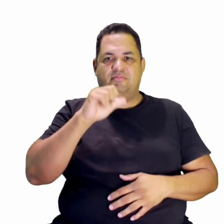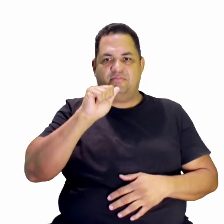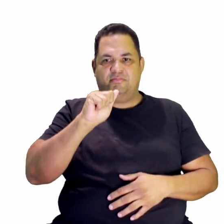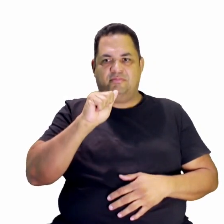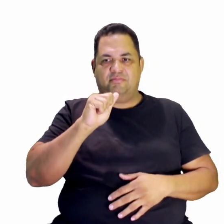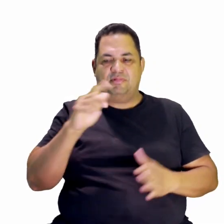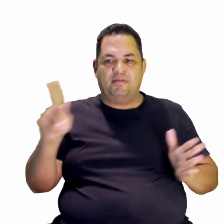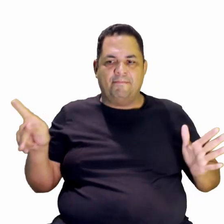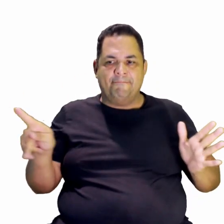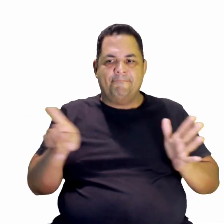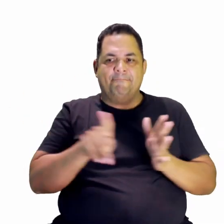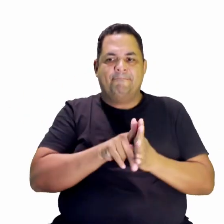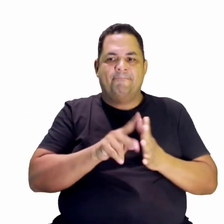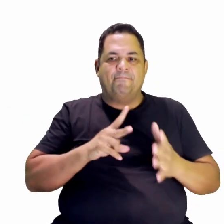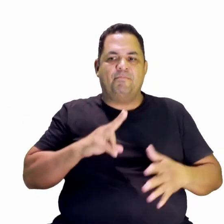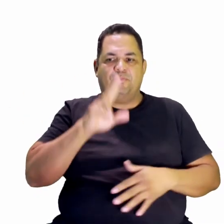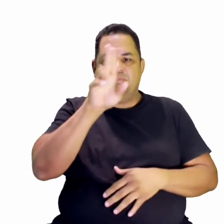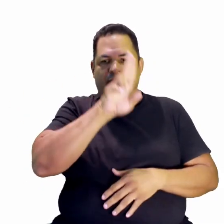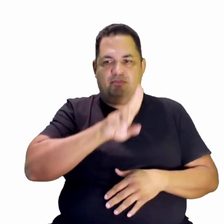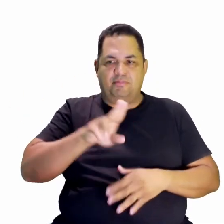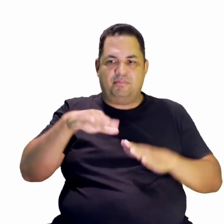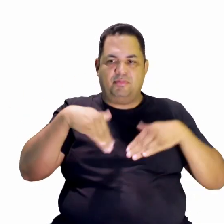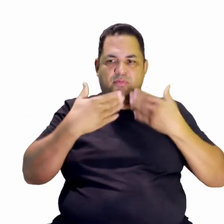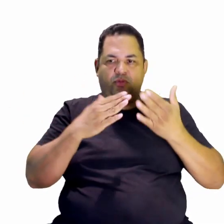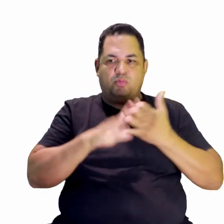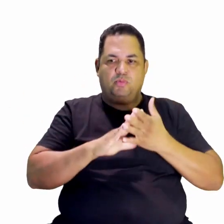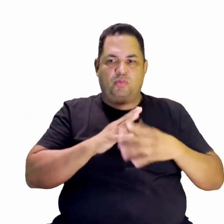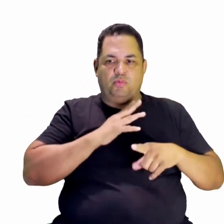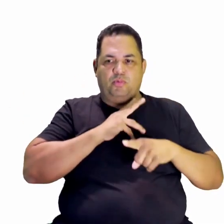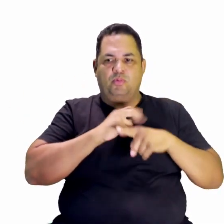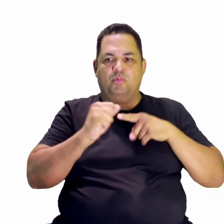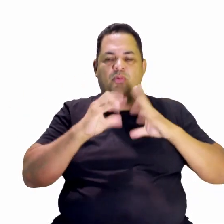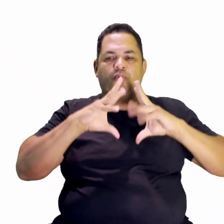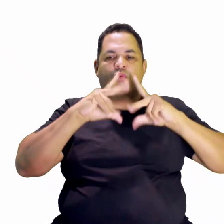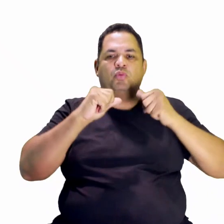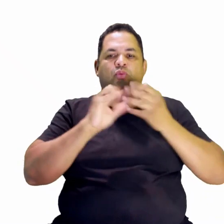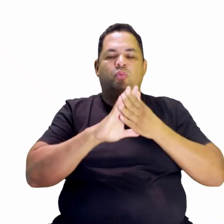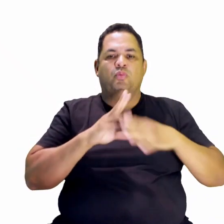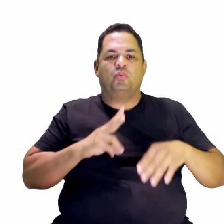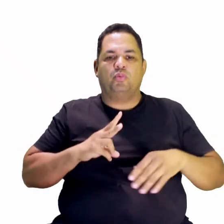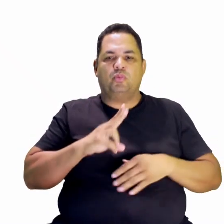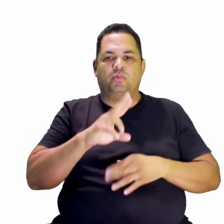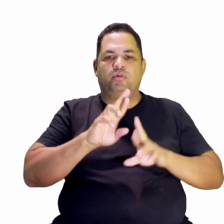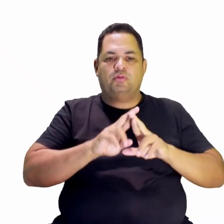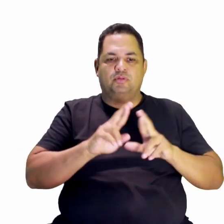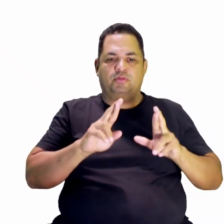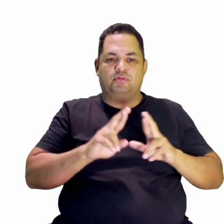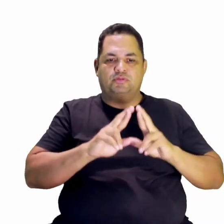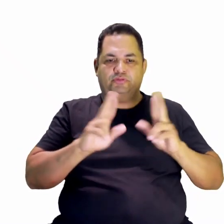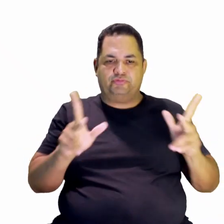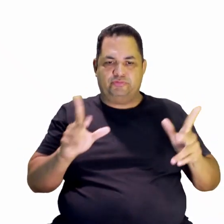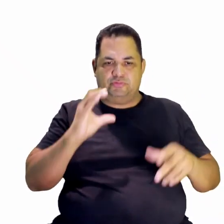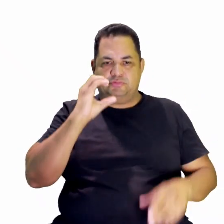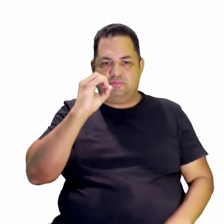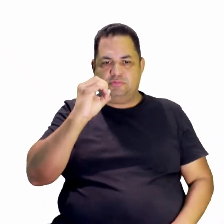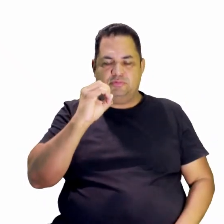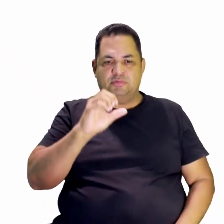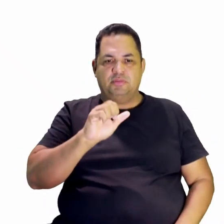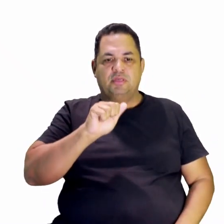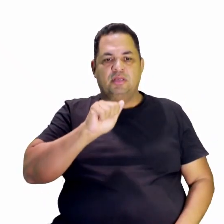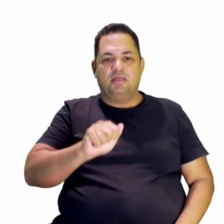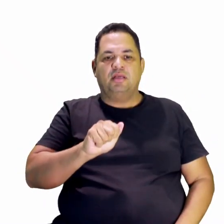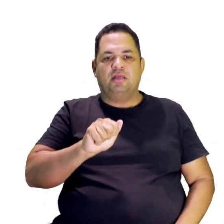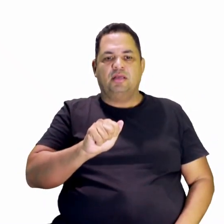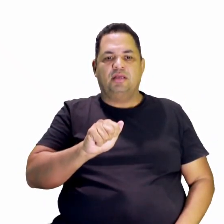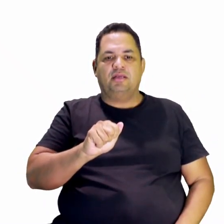uma propriedade da força aplicada quando vence, todas as forças resultantes ficam diferentes de zero, então nós podemos dizer que a aceleração,